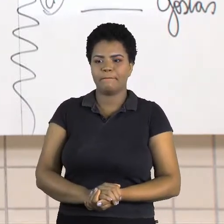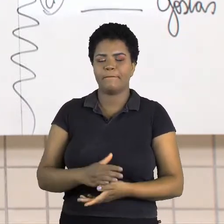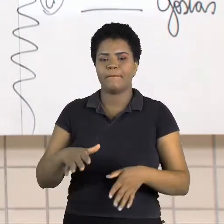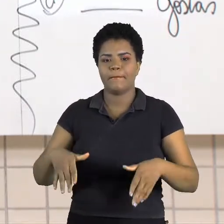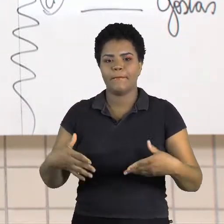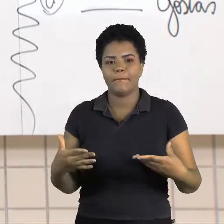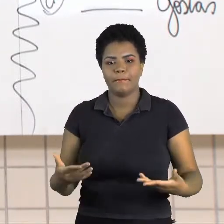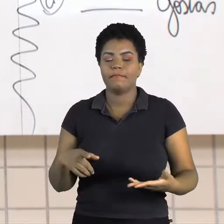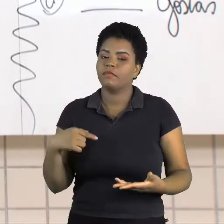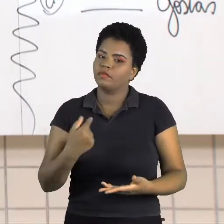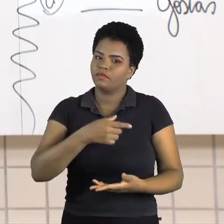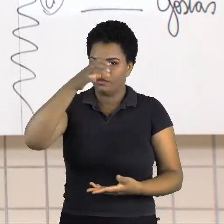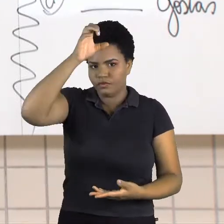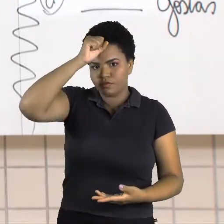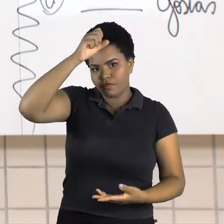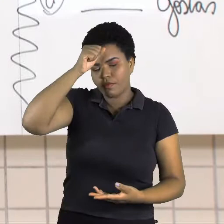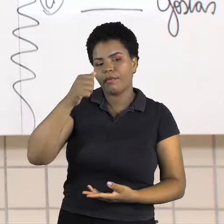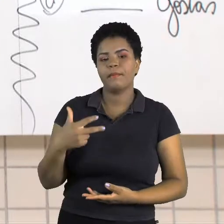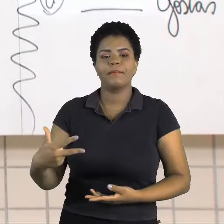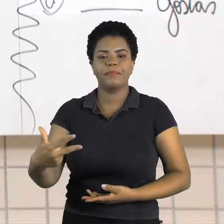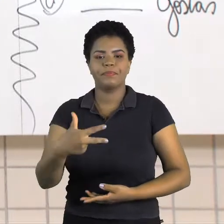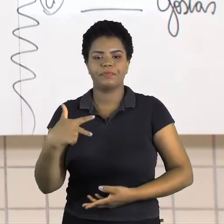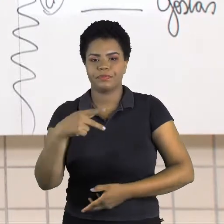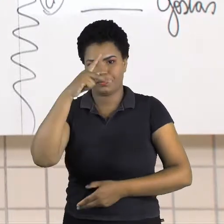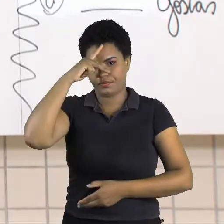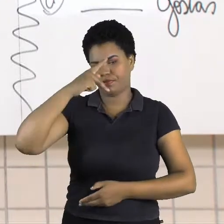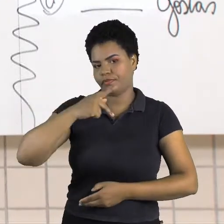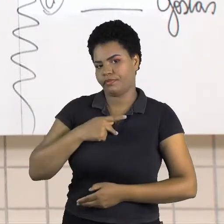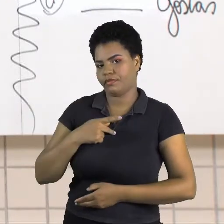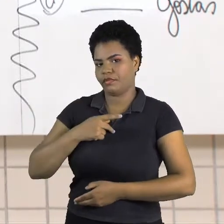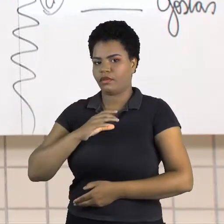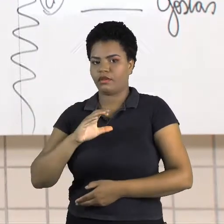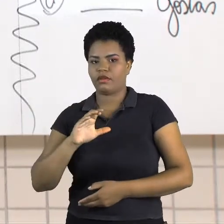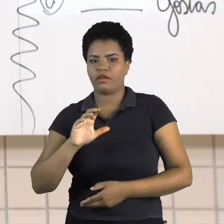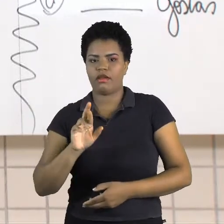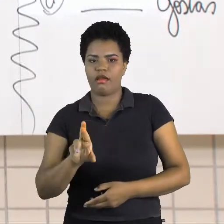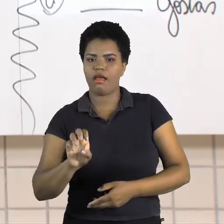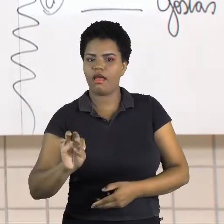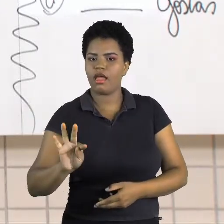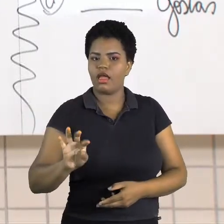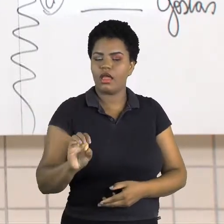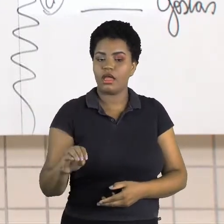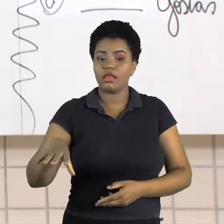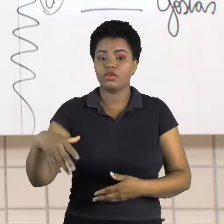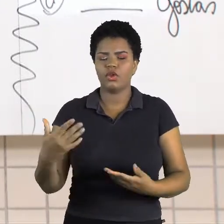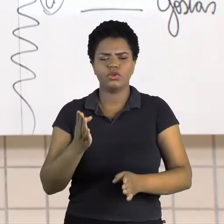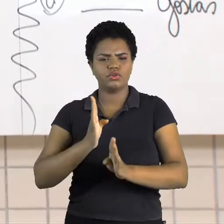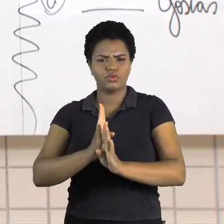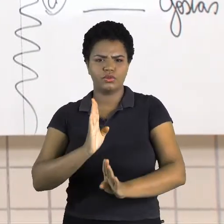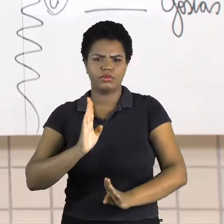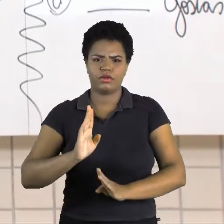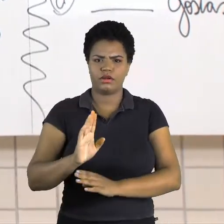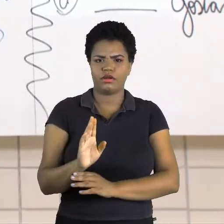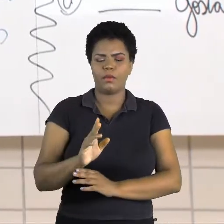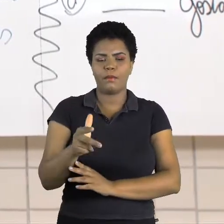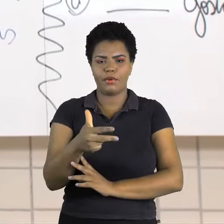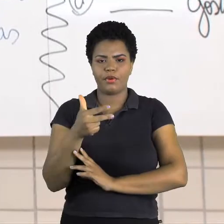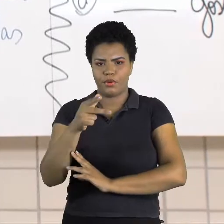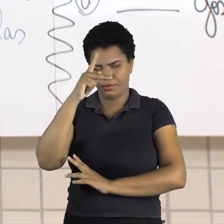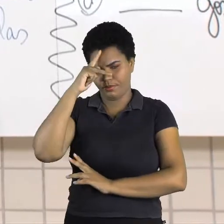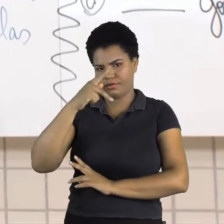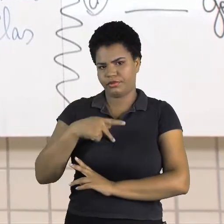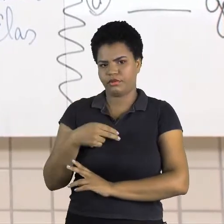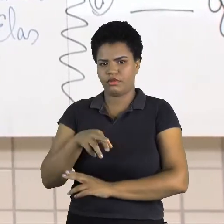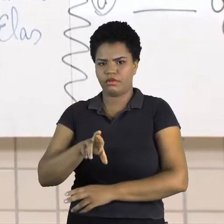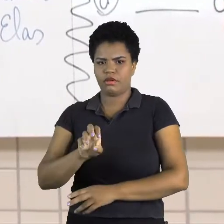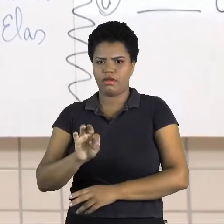estamos aprendendo o pronome pessoal do caso reto. Descobrimos que no pronome pessoal do caso reto são